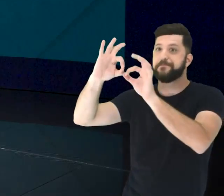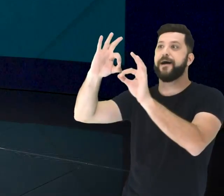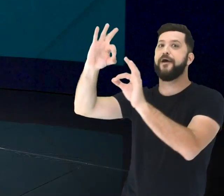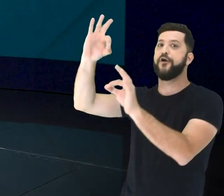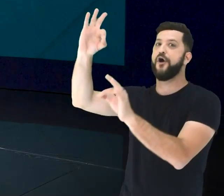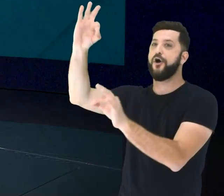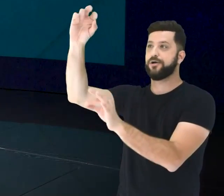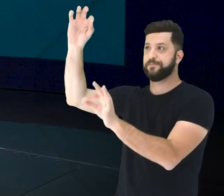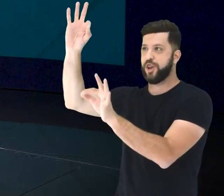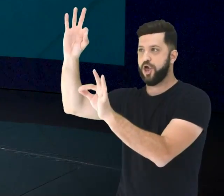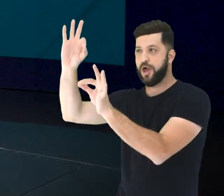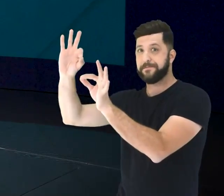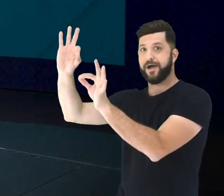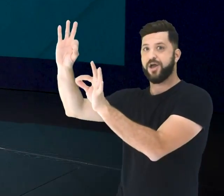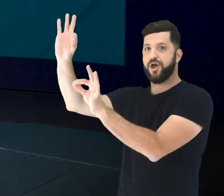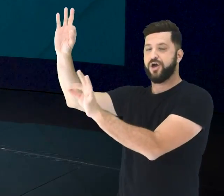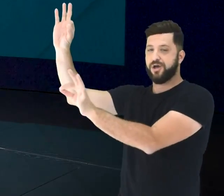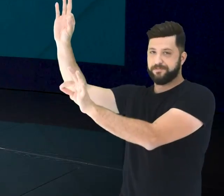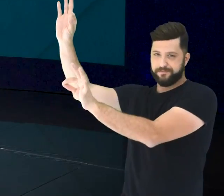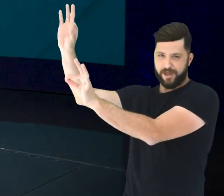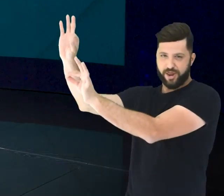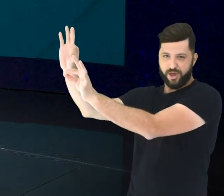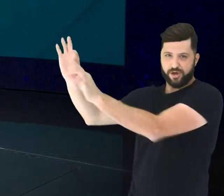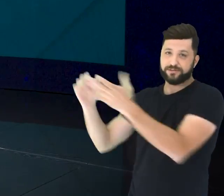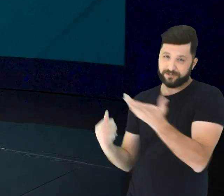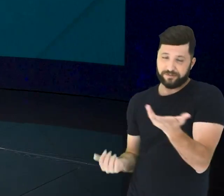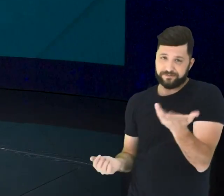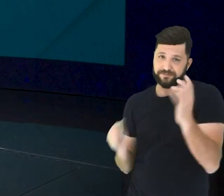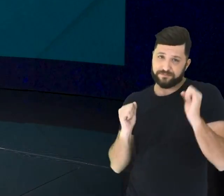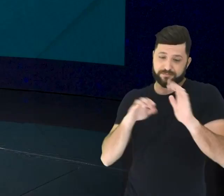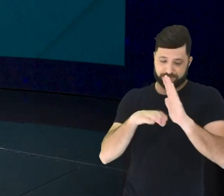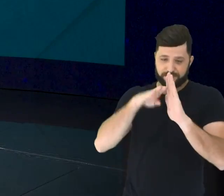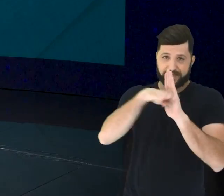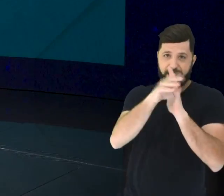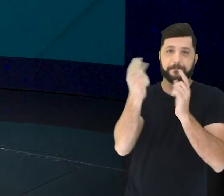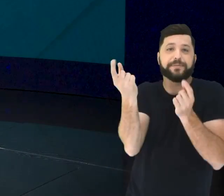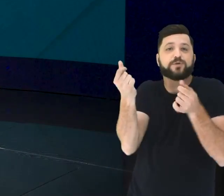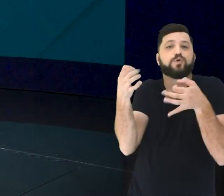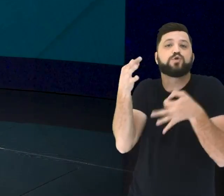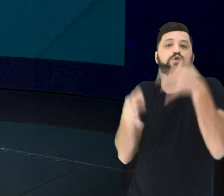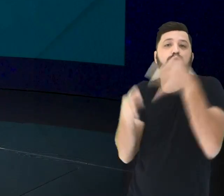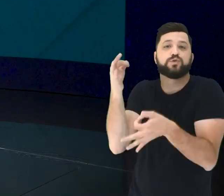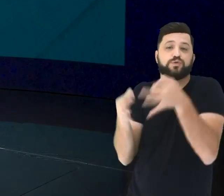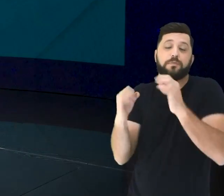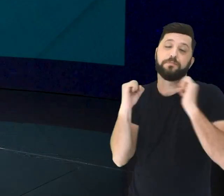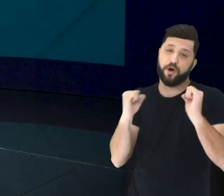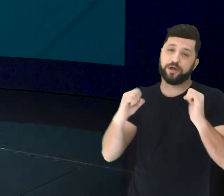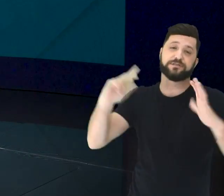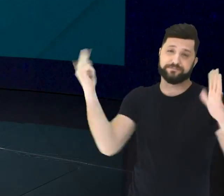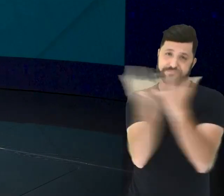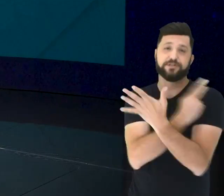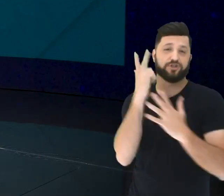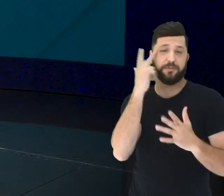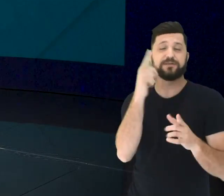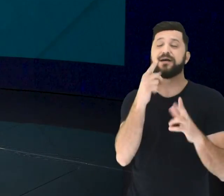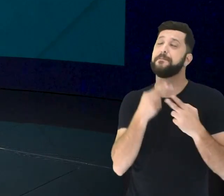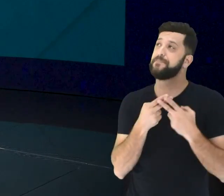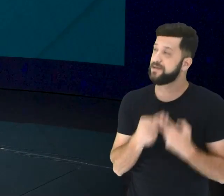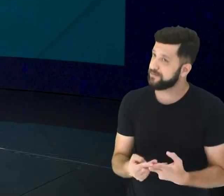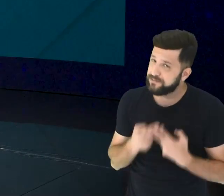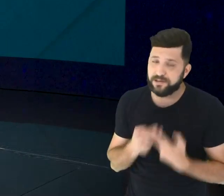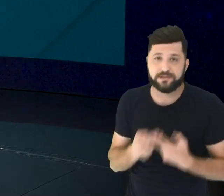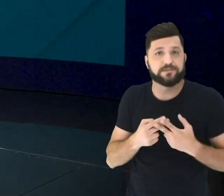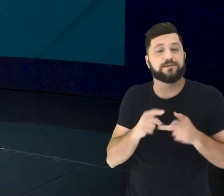mais longos você vai ter uma tendência à medida que o mercado chega próximo do novo a preço justo ele perca deslocamento Então você tem que ter mais paciência